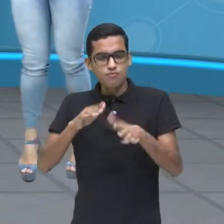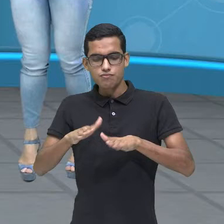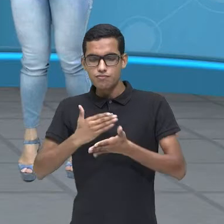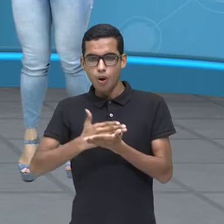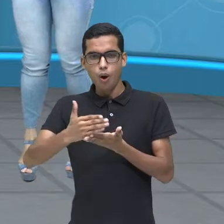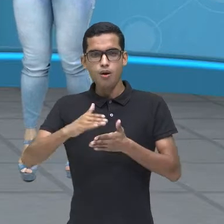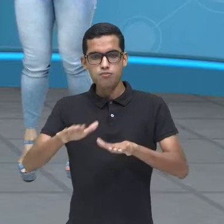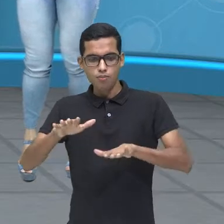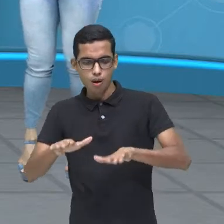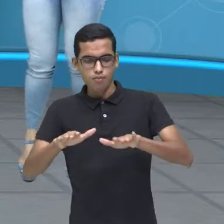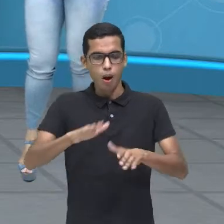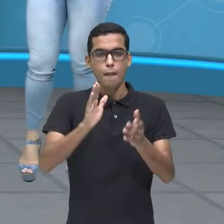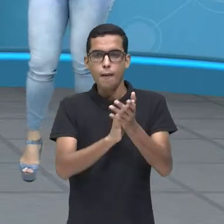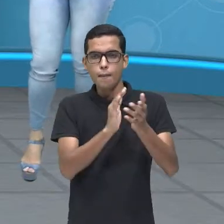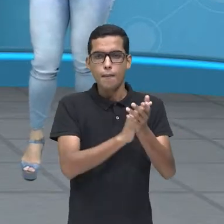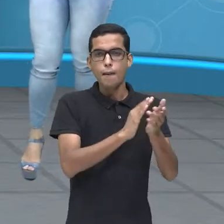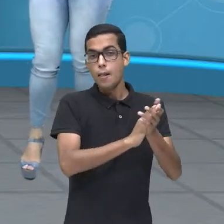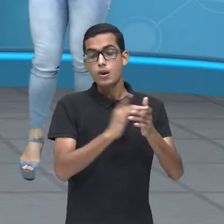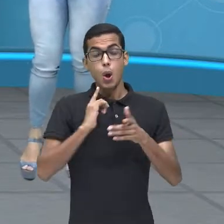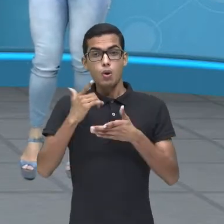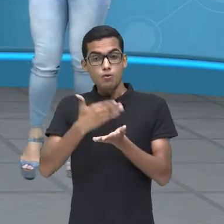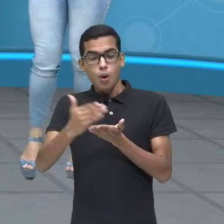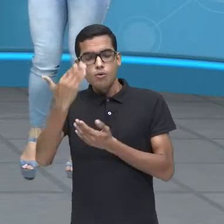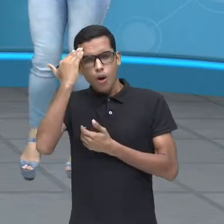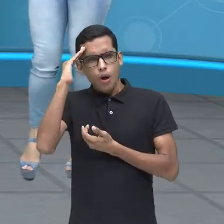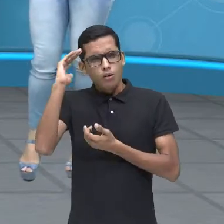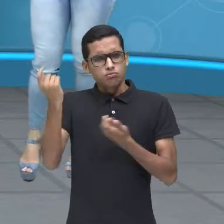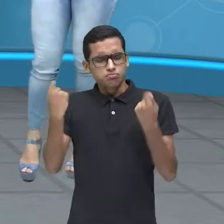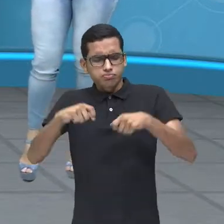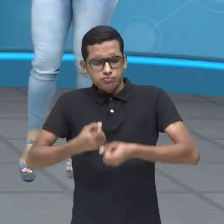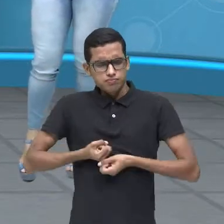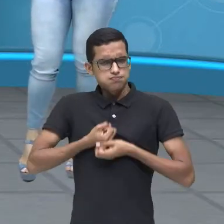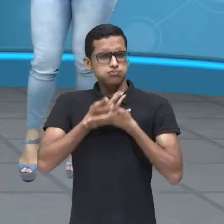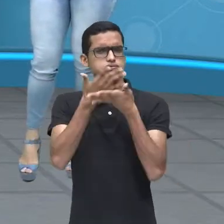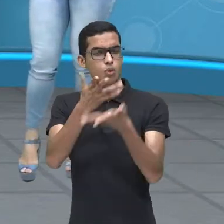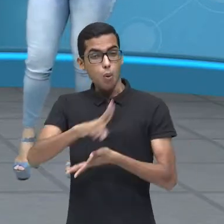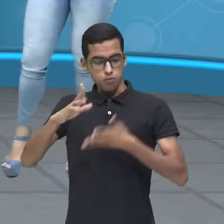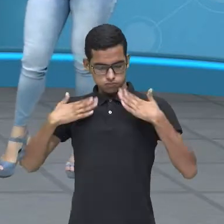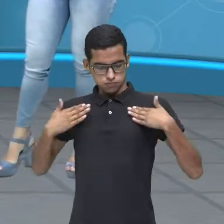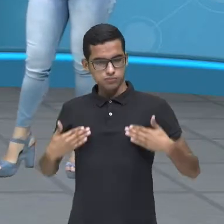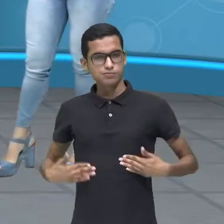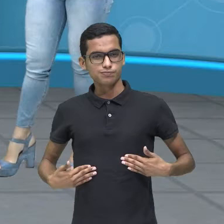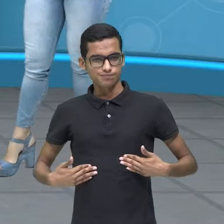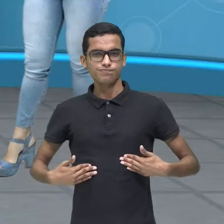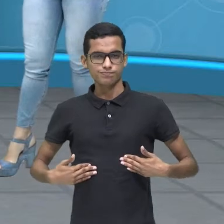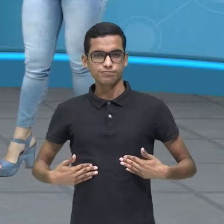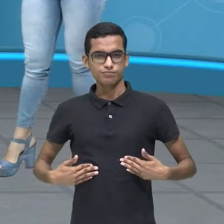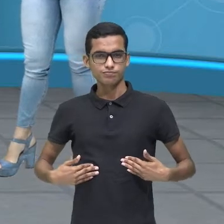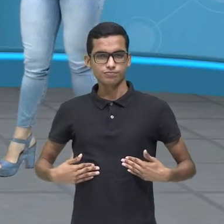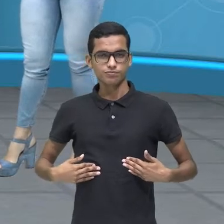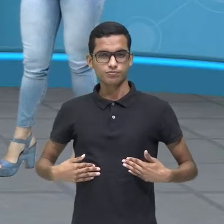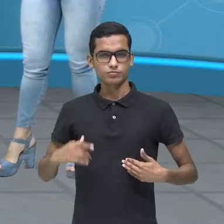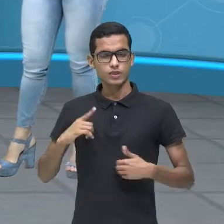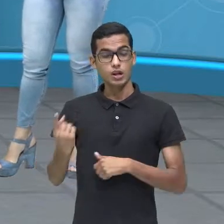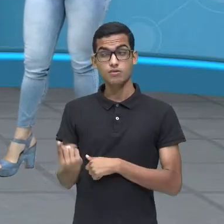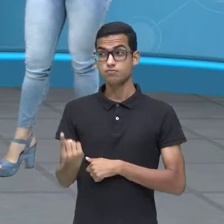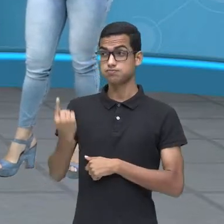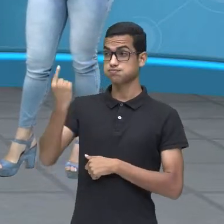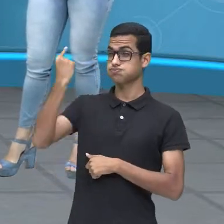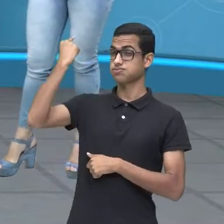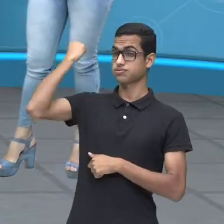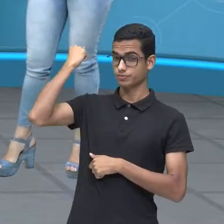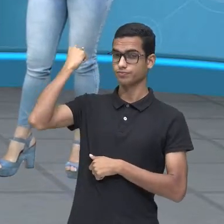a entender que eles podiam se expressar através do seu próprio corpo. A gente está falando lá desde os nossos